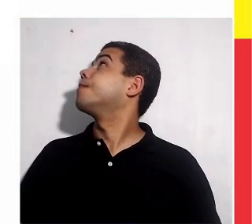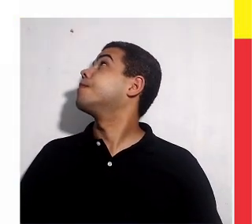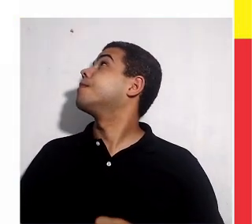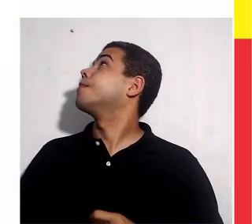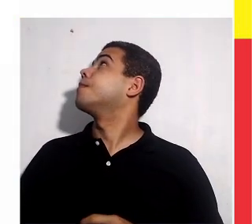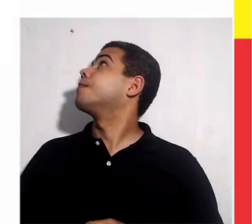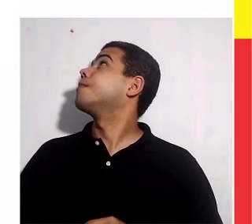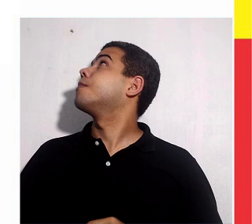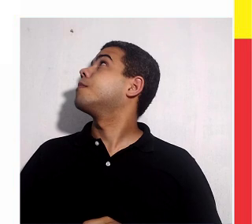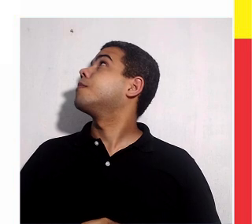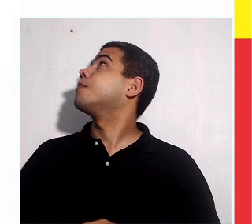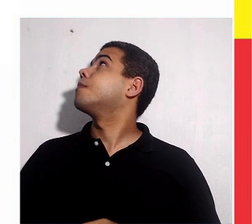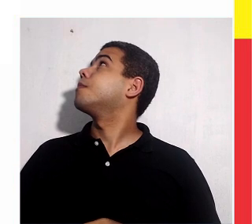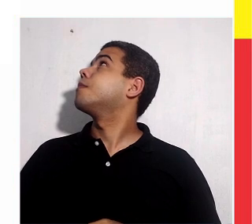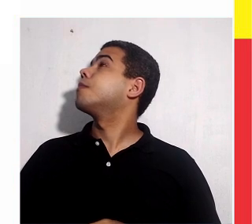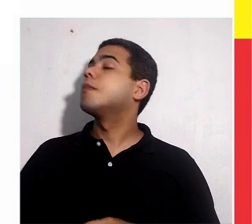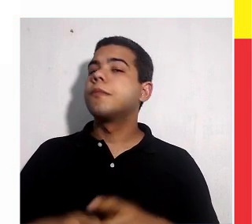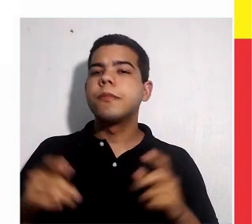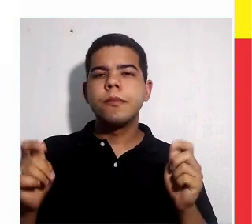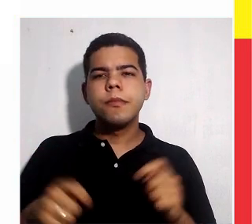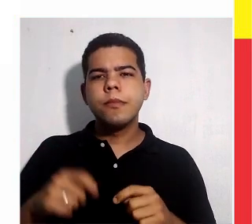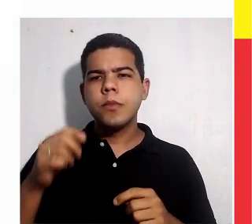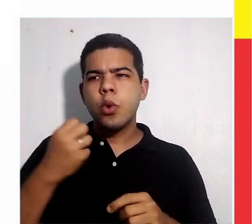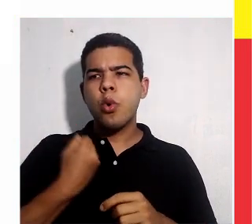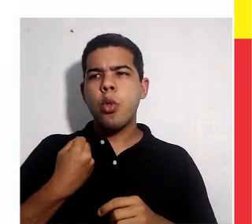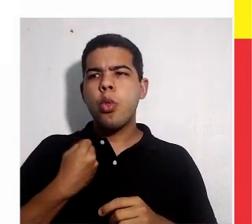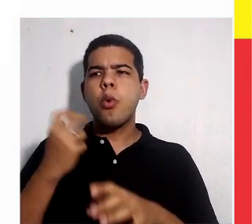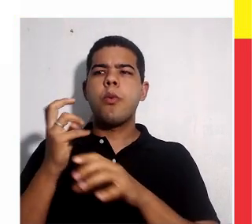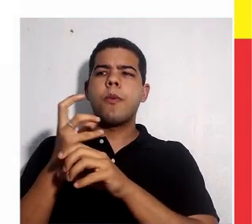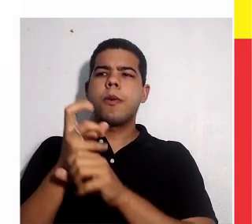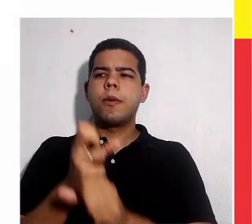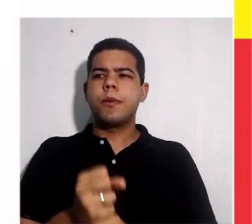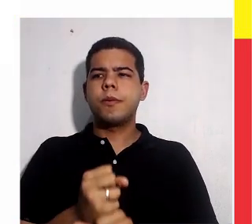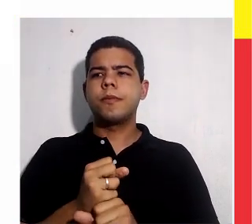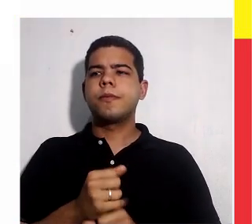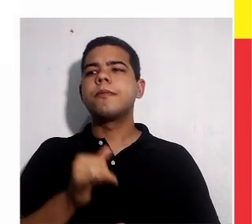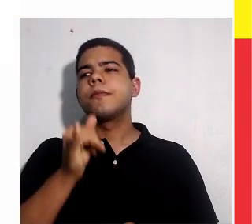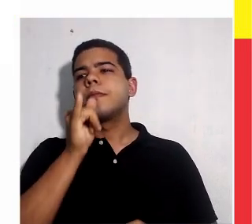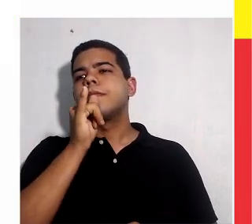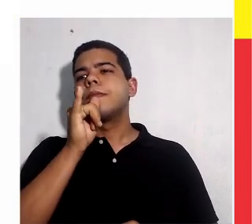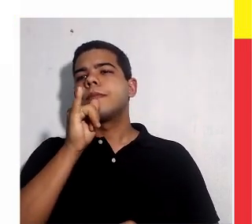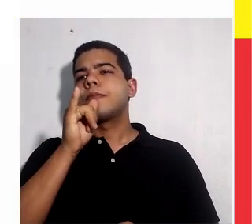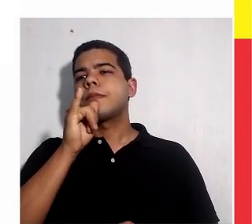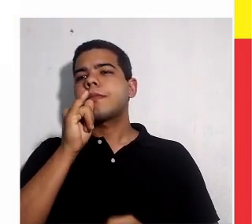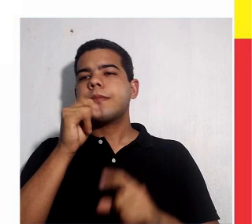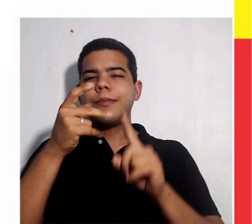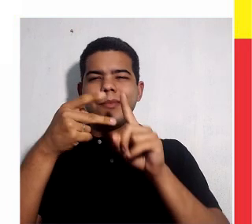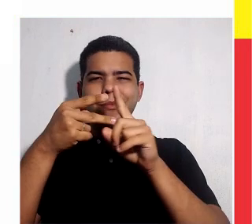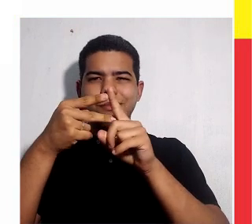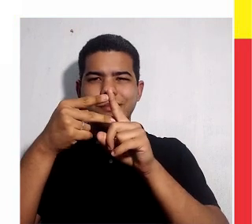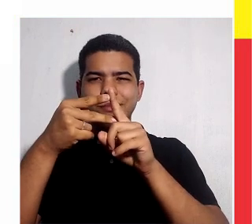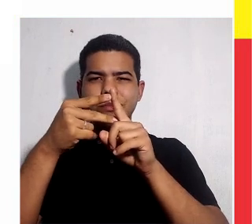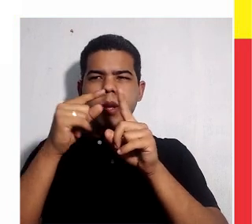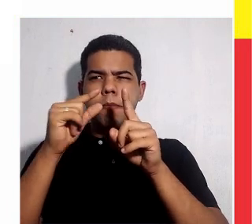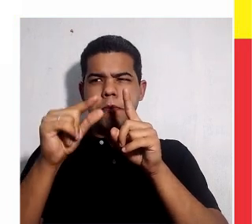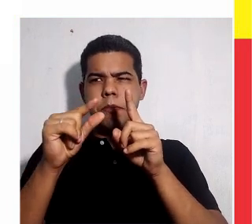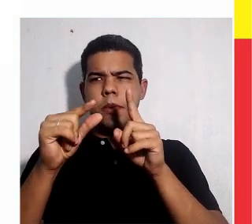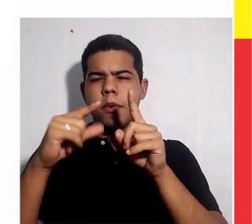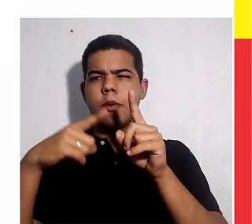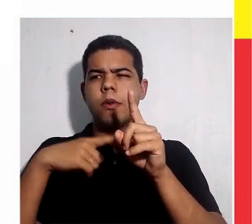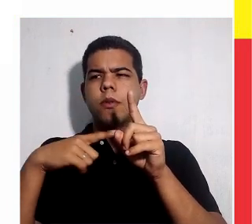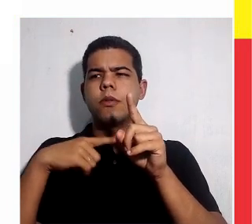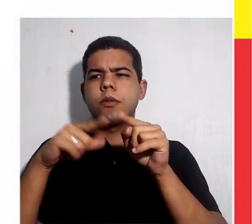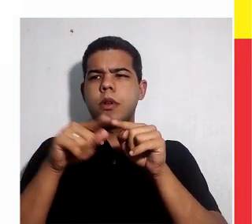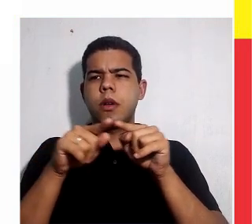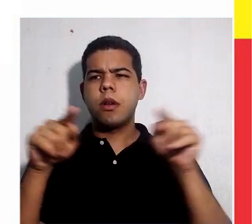essa figura para a gente poder observar bem as medidas que ficaram lá embaixo. Por exemplo, aquele pedacinho ali, ó, eu